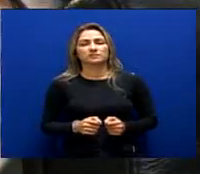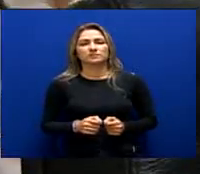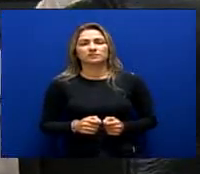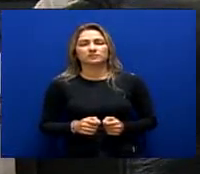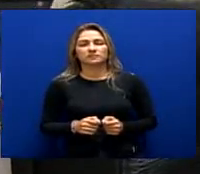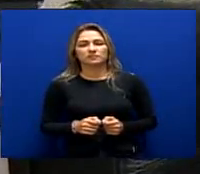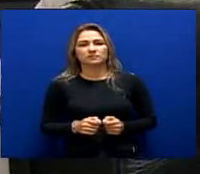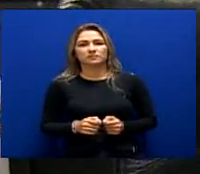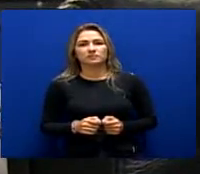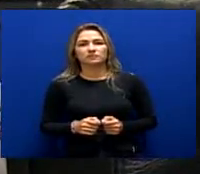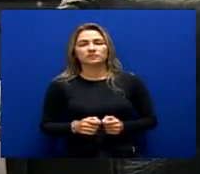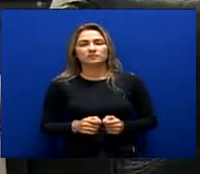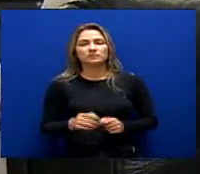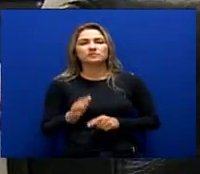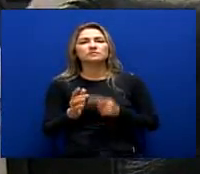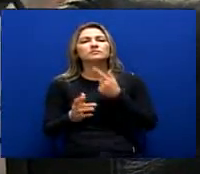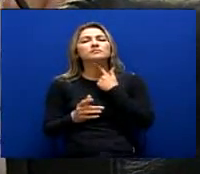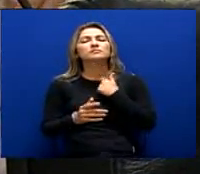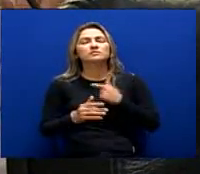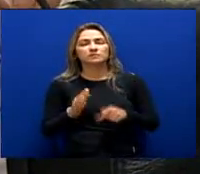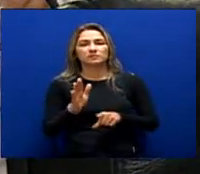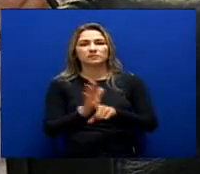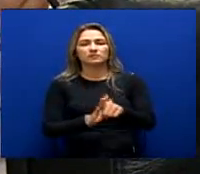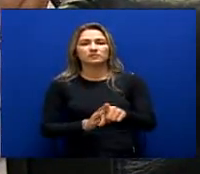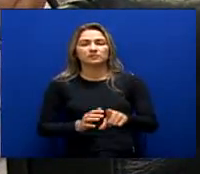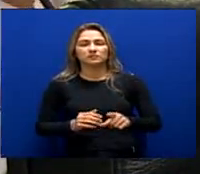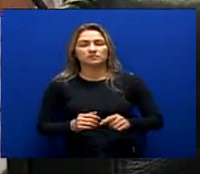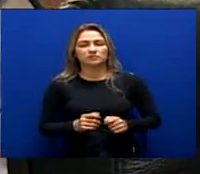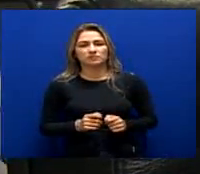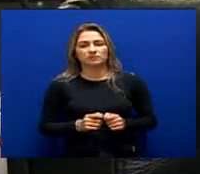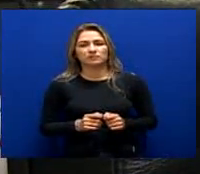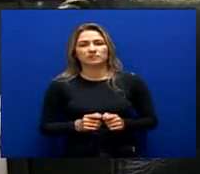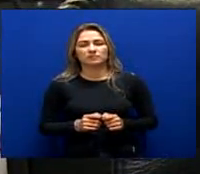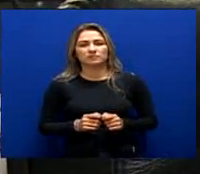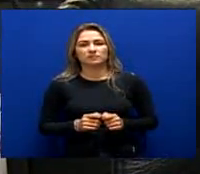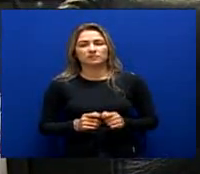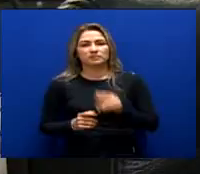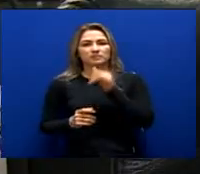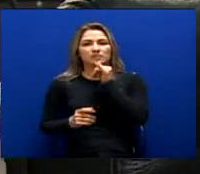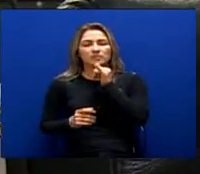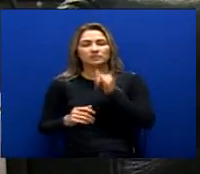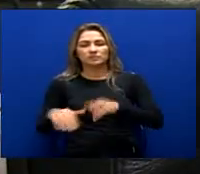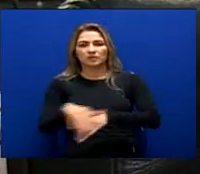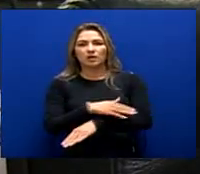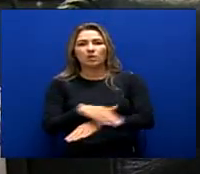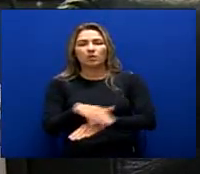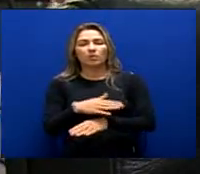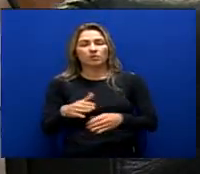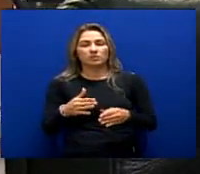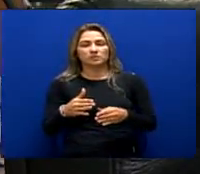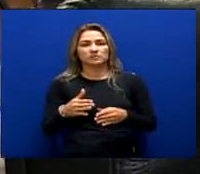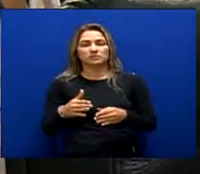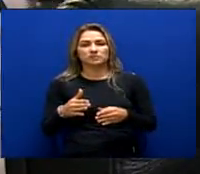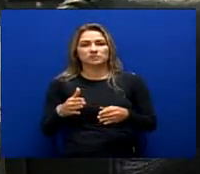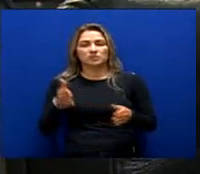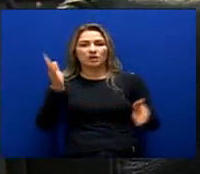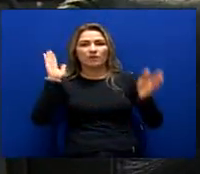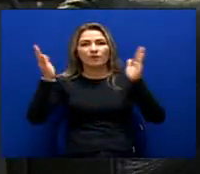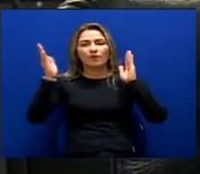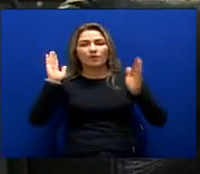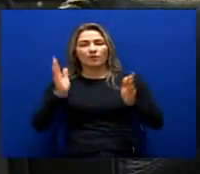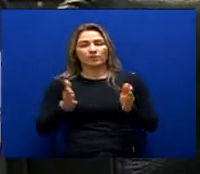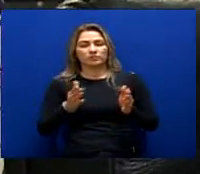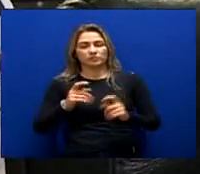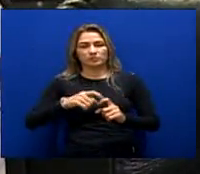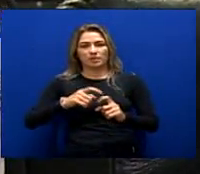eu gostaria de fazer algumas perguntas sobre o consultório de rua como quetta na senhora colocou com